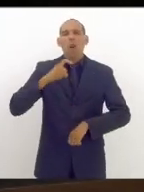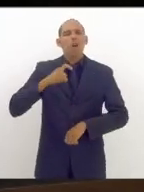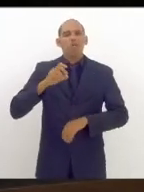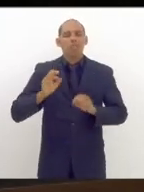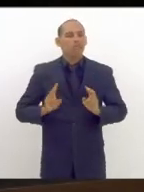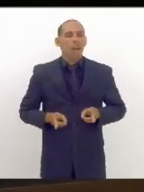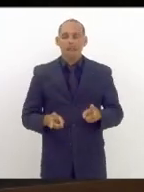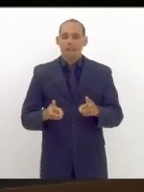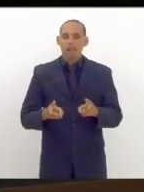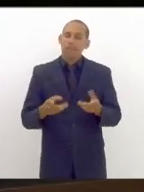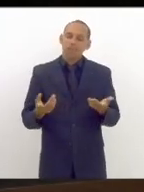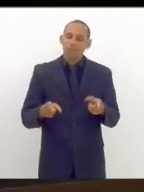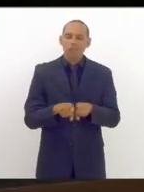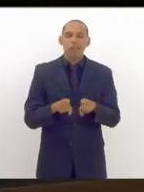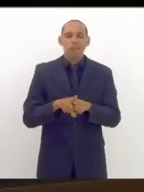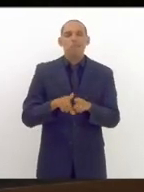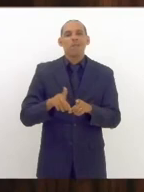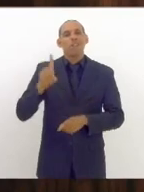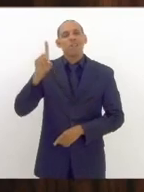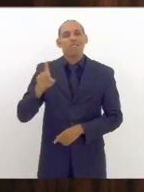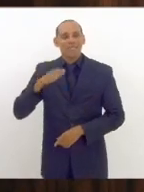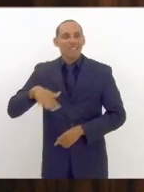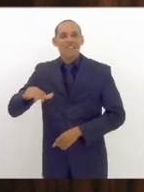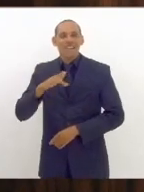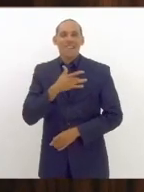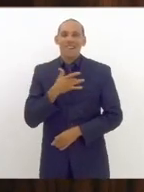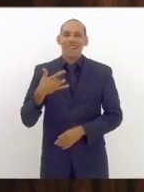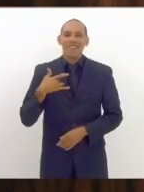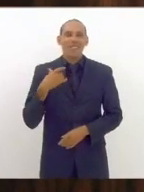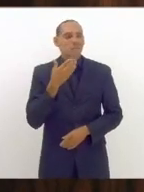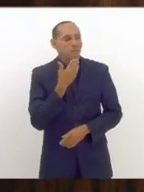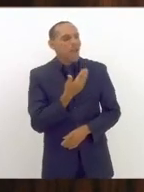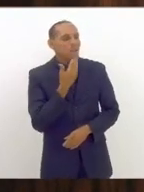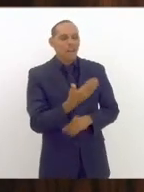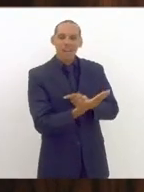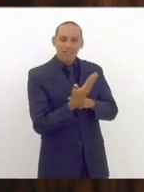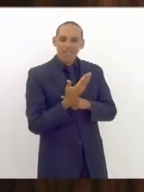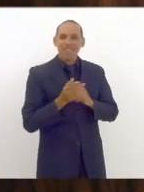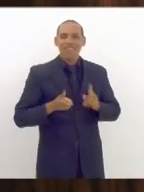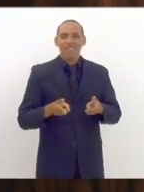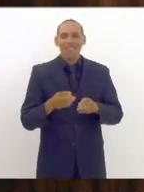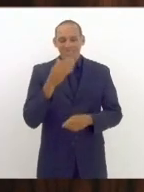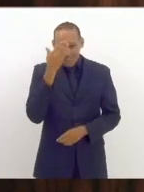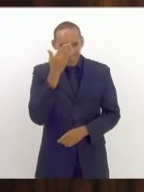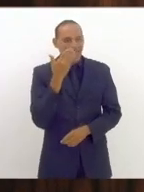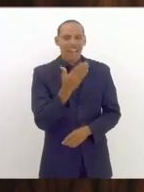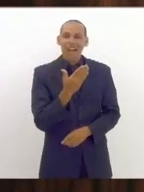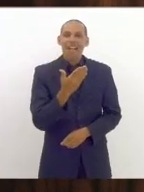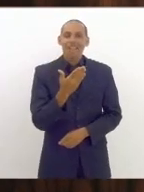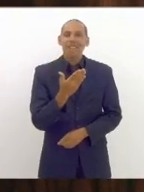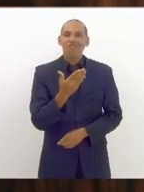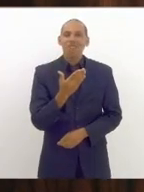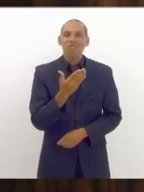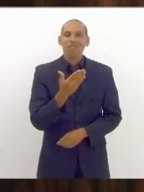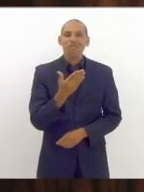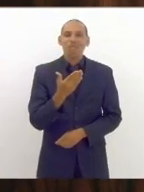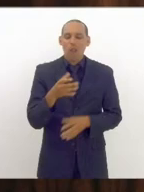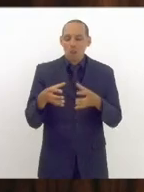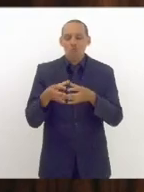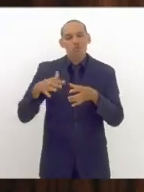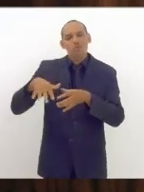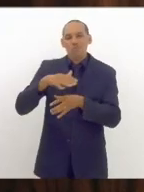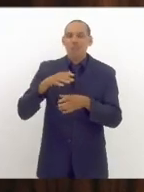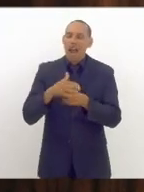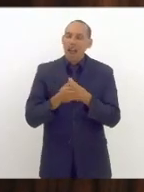Diretoria Geral de Saúde, continuo pedindo e ele continua me ajudando. Então, obrigado, Kep. A corporação tem muito carinho por você.